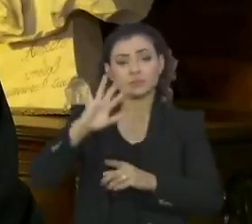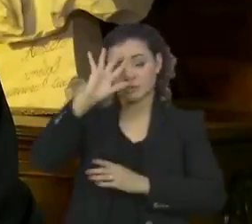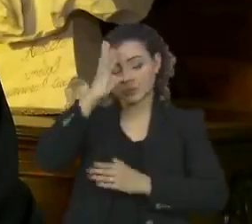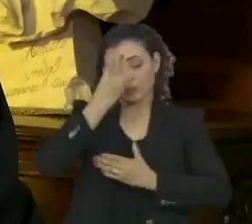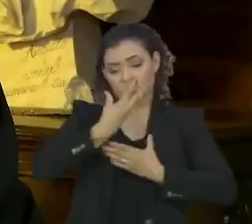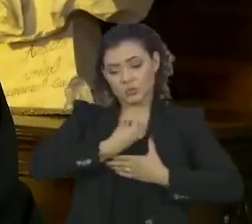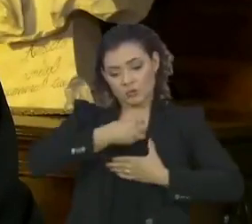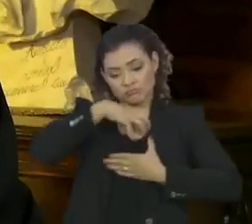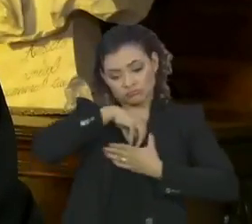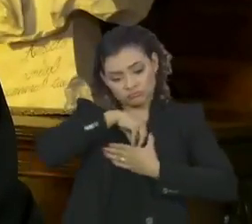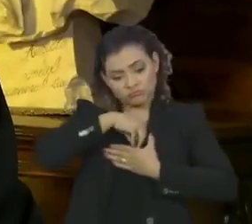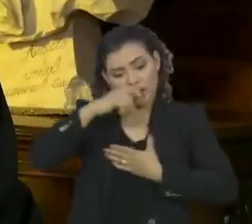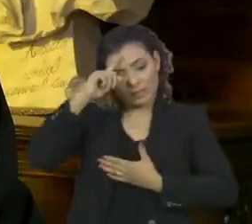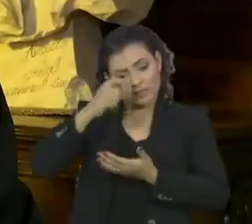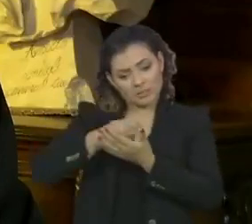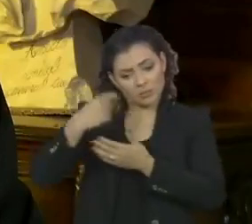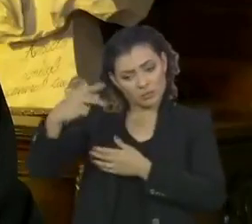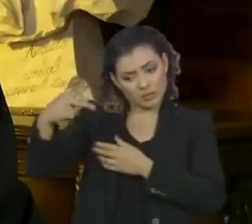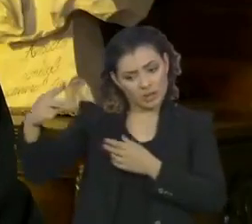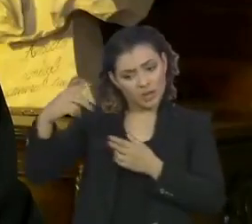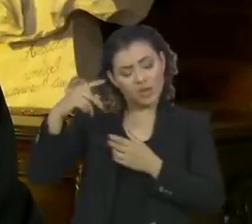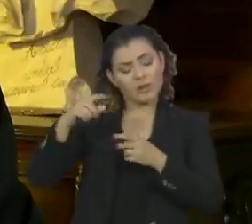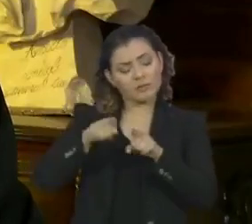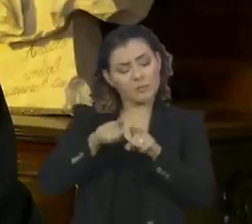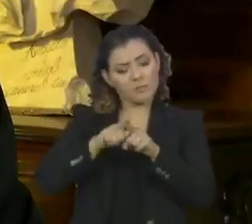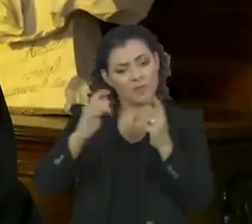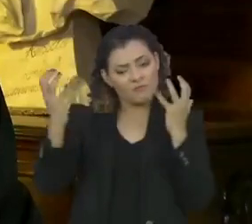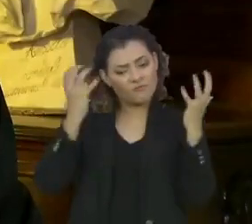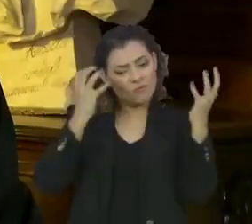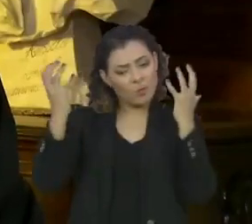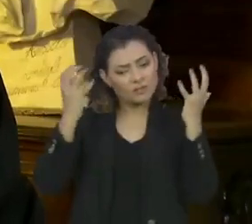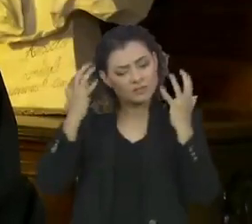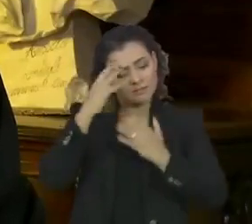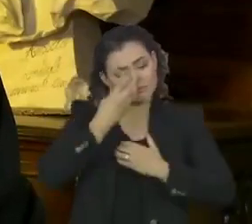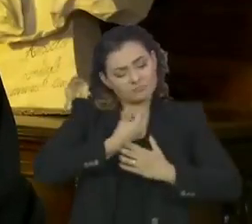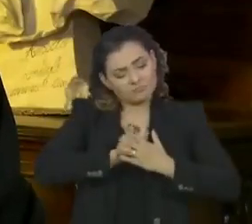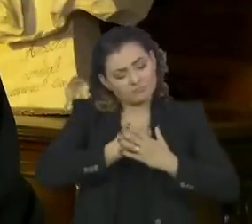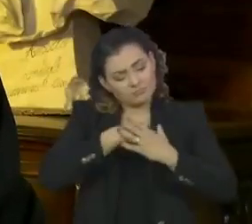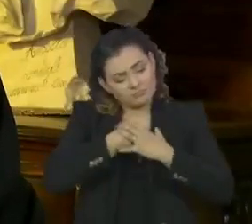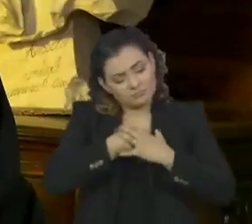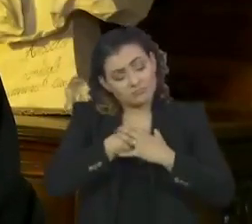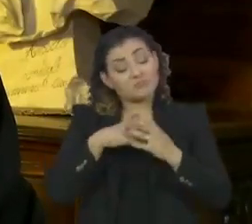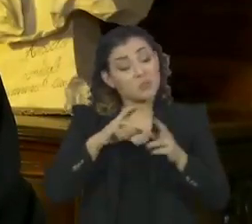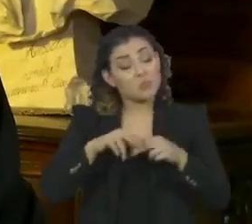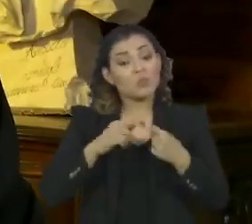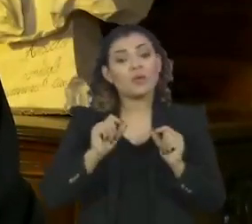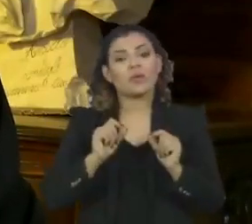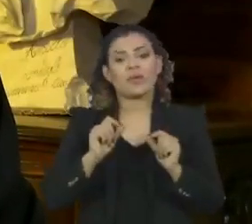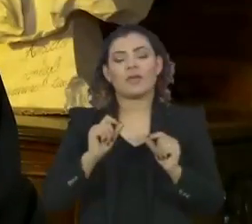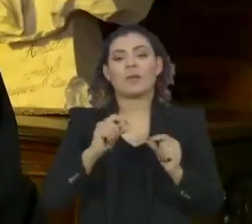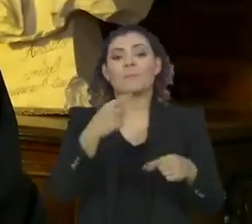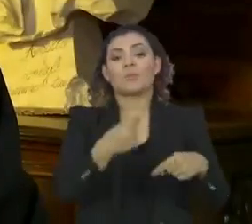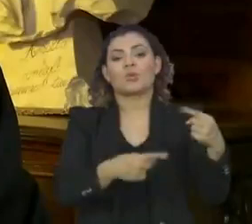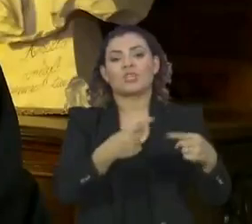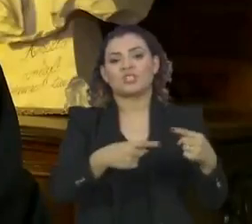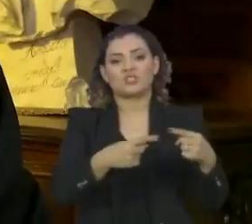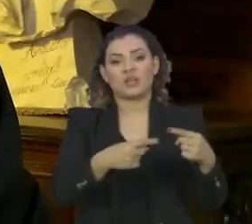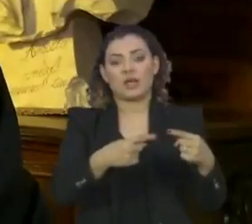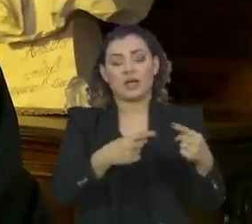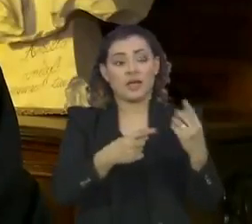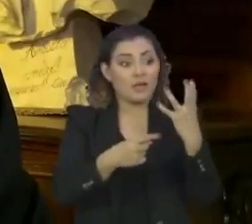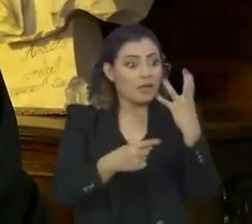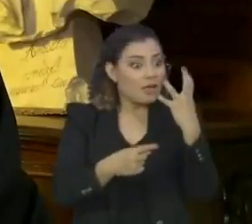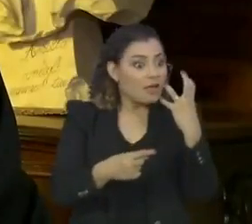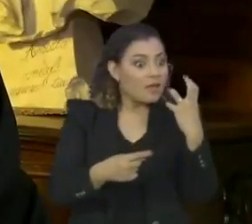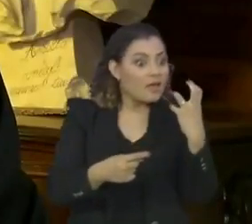espirituais, etc., as convicções místicas acabam sendo deixadas de lado em função de paixão política.